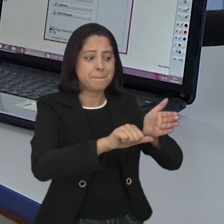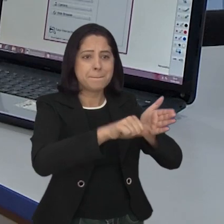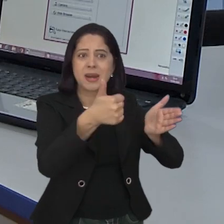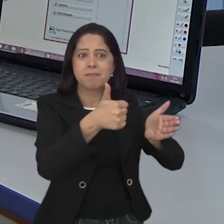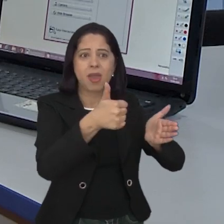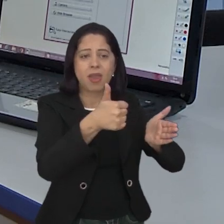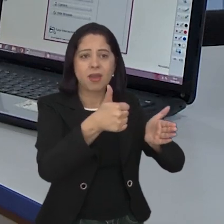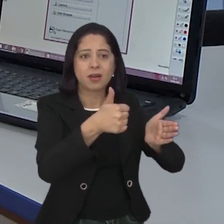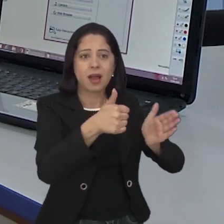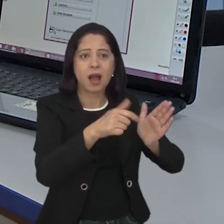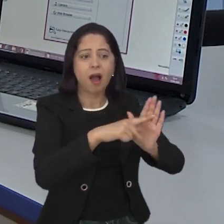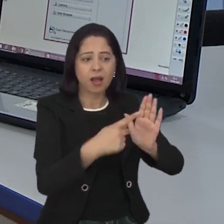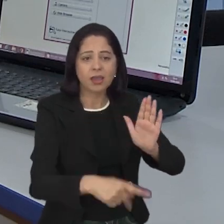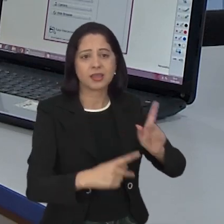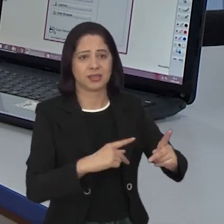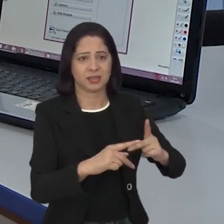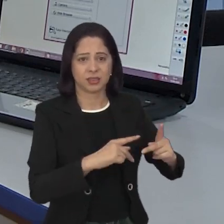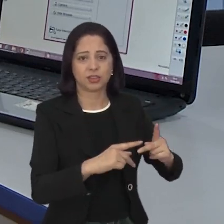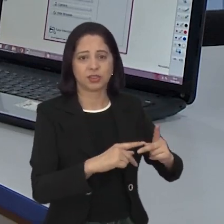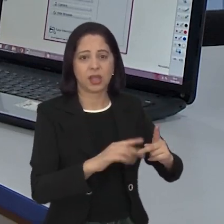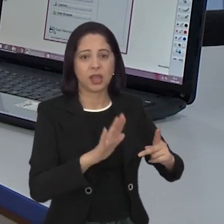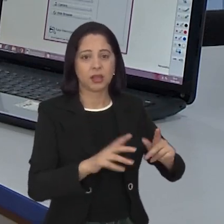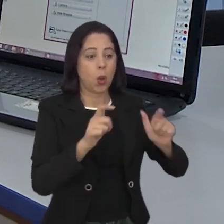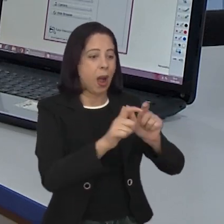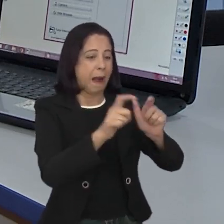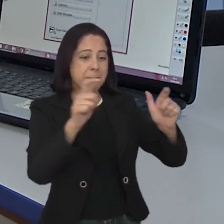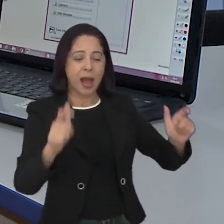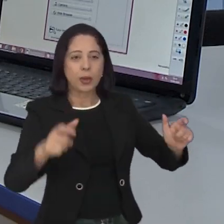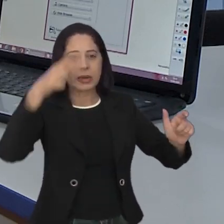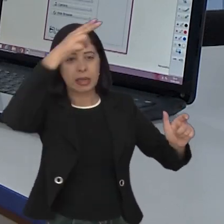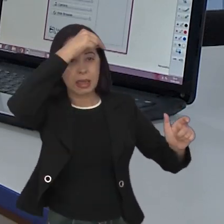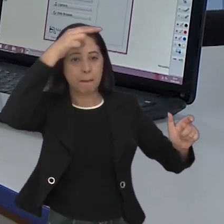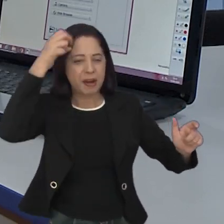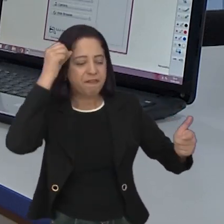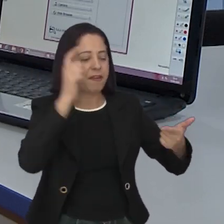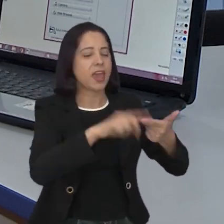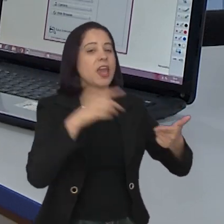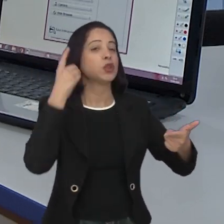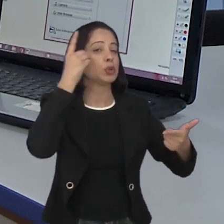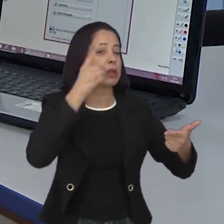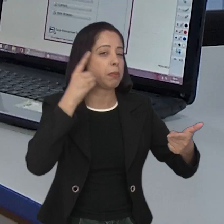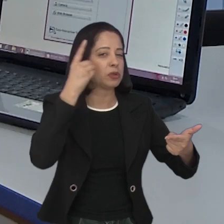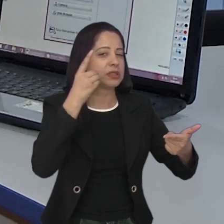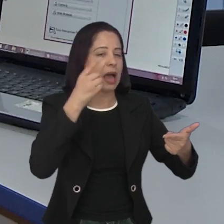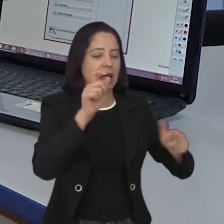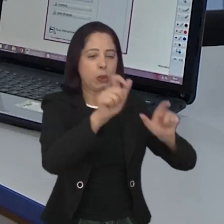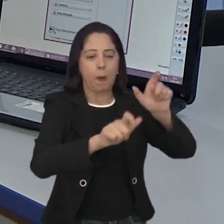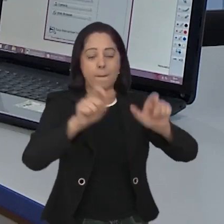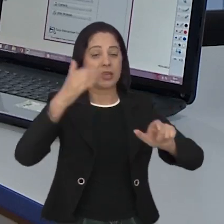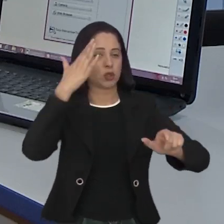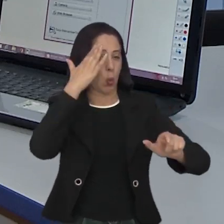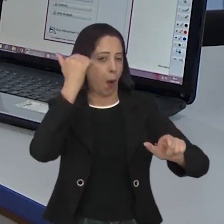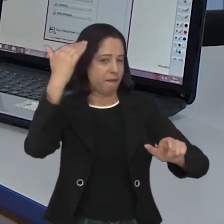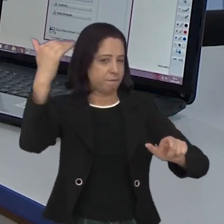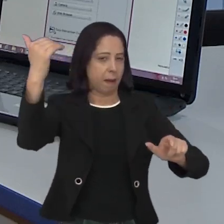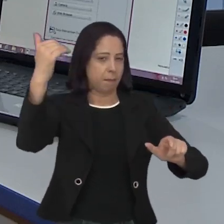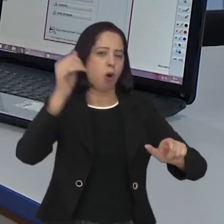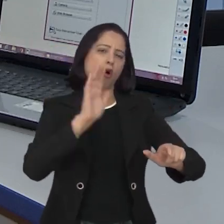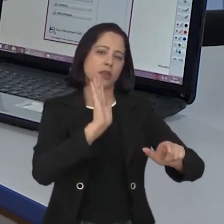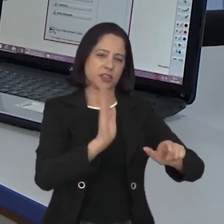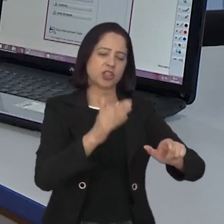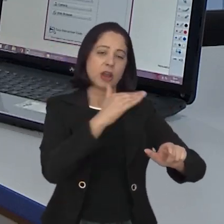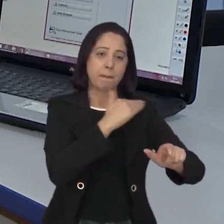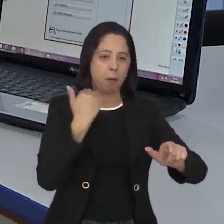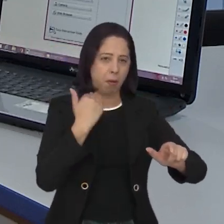foi a primeira né ela ficou durante muito tempo então a maioria dos prefeitos deputados pessoas ilustres da